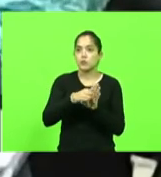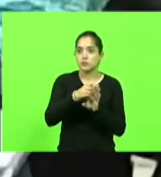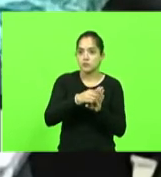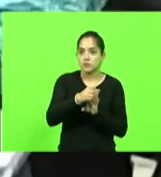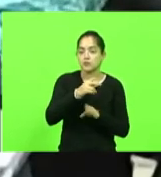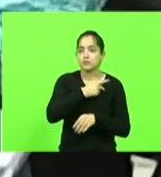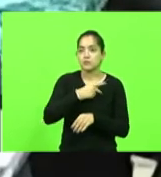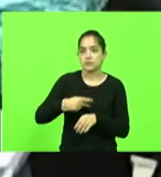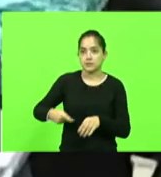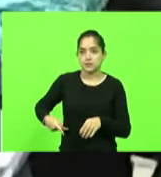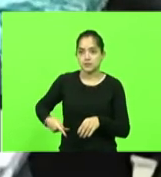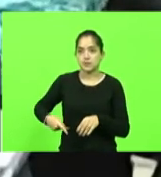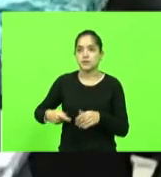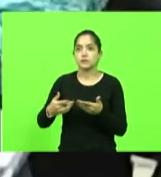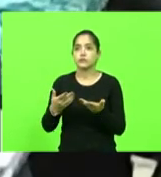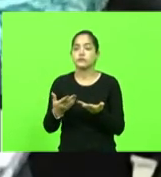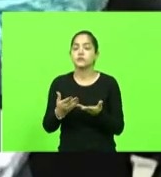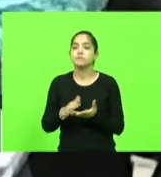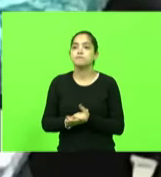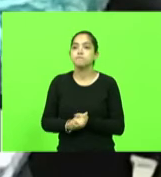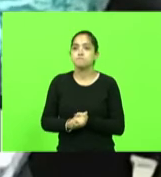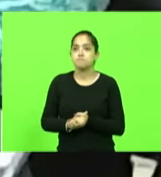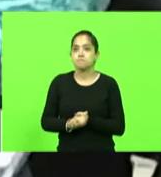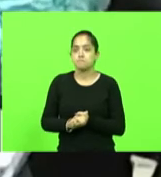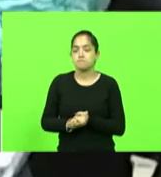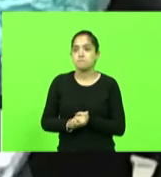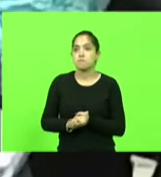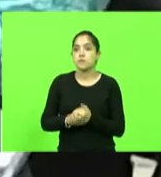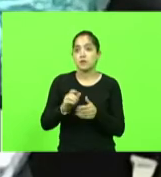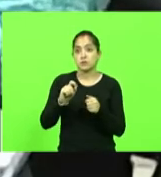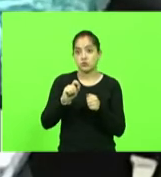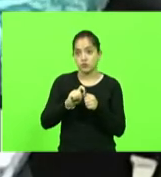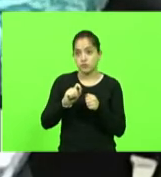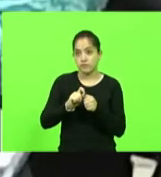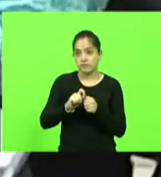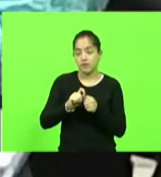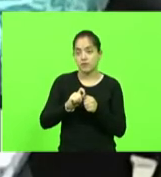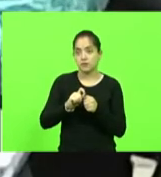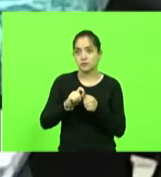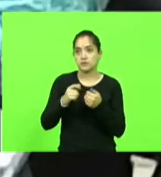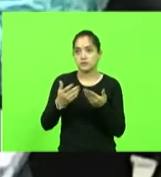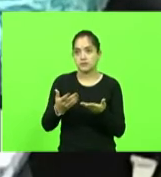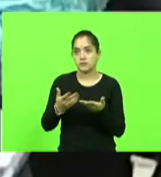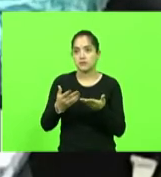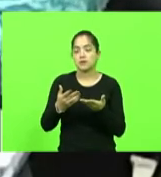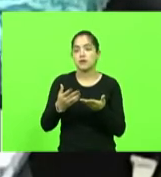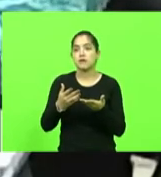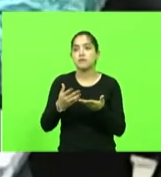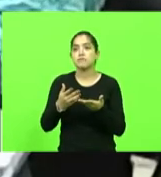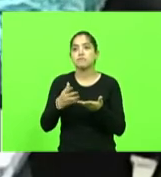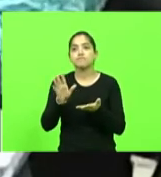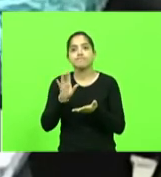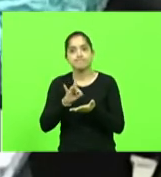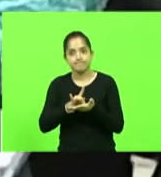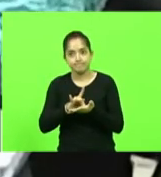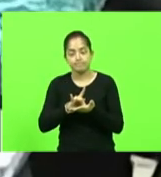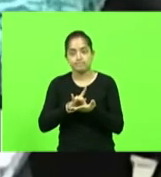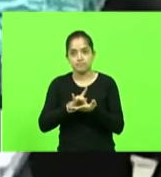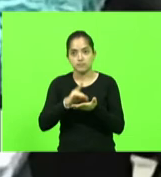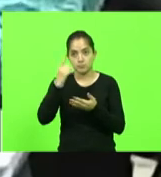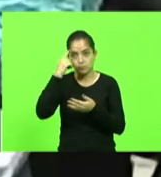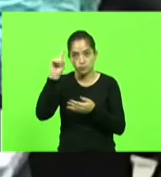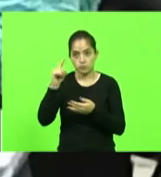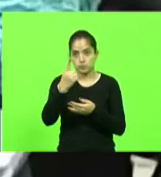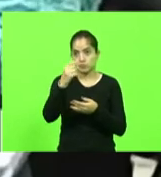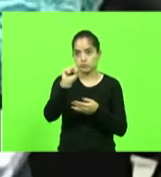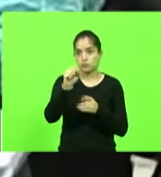presidente, e que a gente, então, execute a nossa, realize a nossa conferência, que vai acontecer do dia 18 a